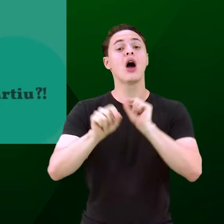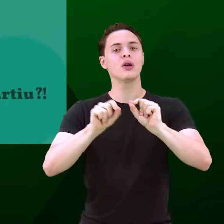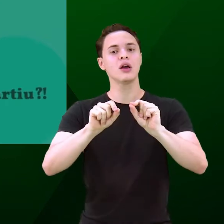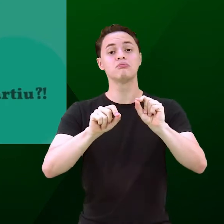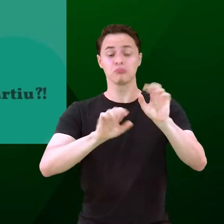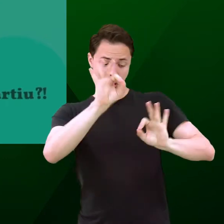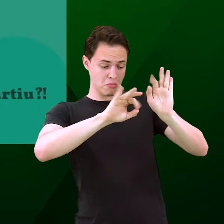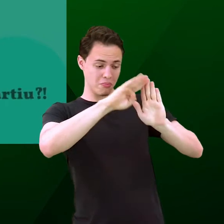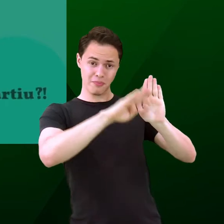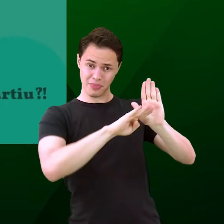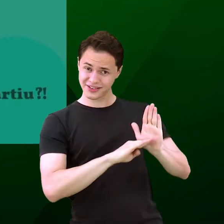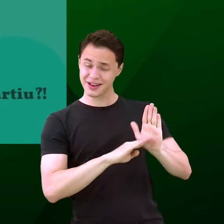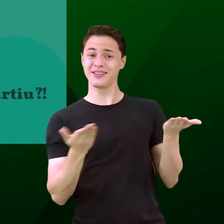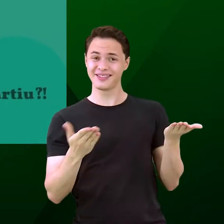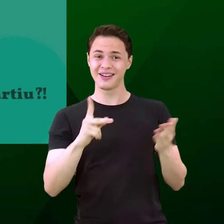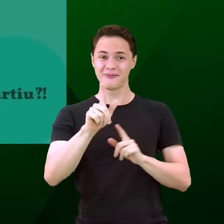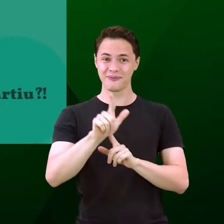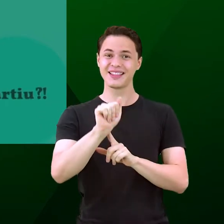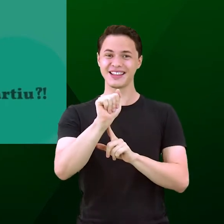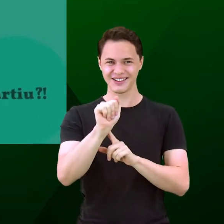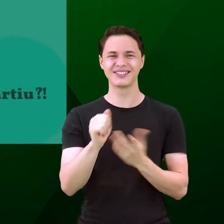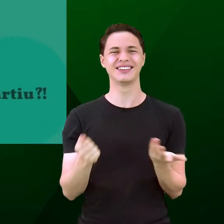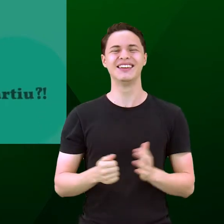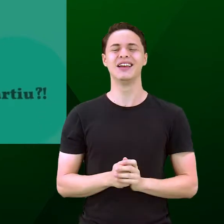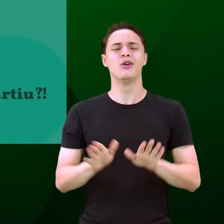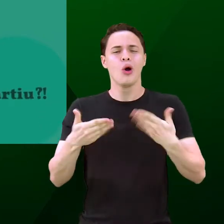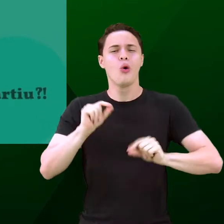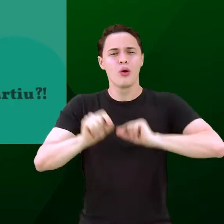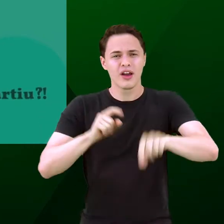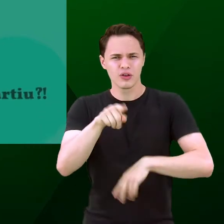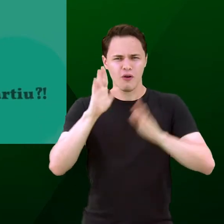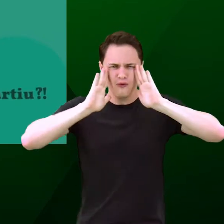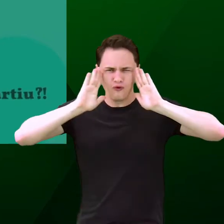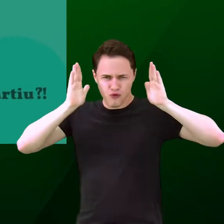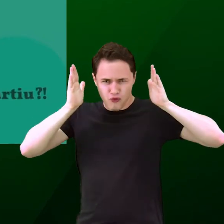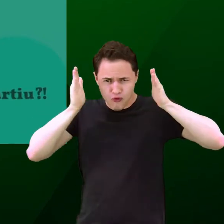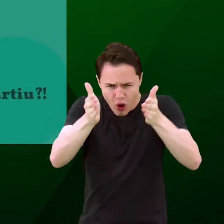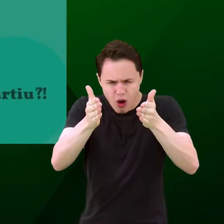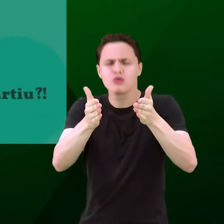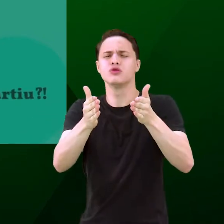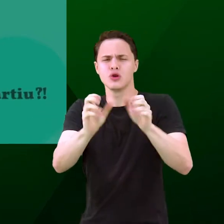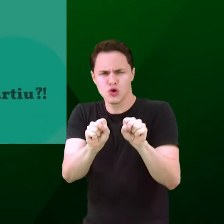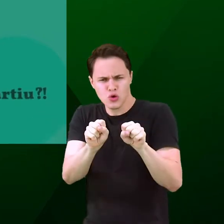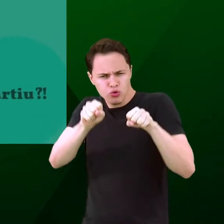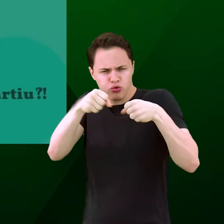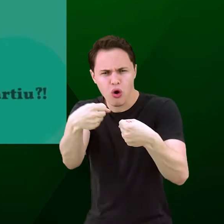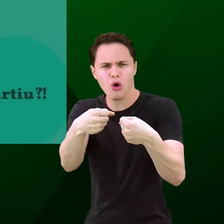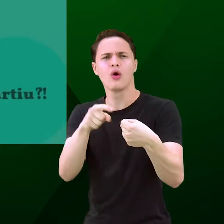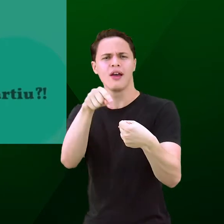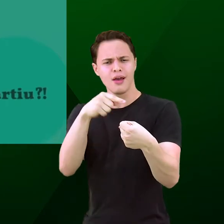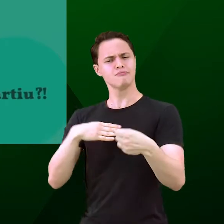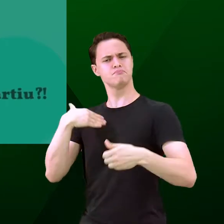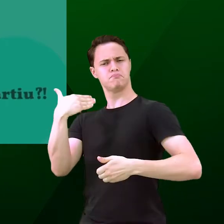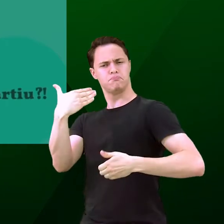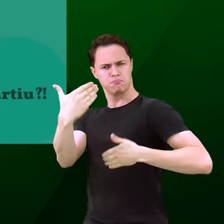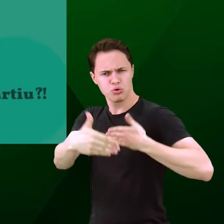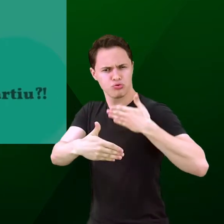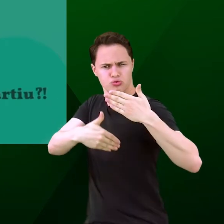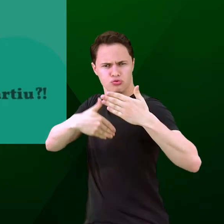como a massa, nosso peso, né? Interfere significativamente na forma com que eu vou começar, ou como que eu